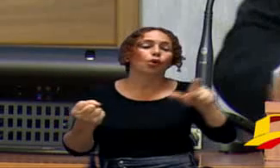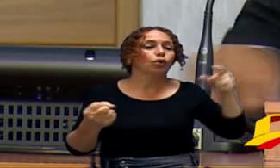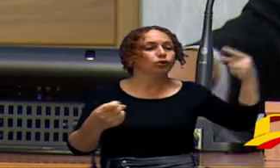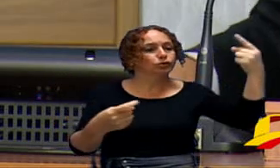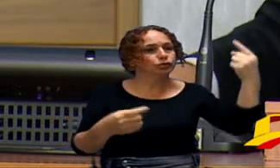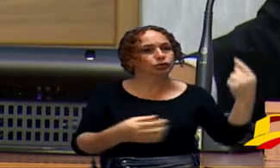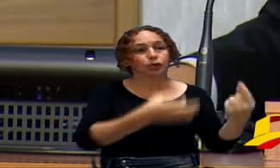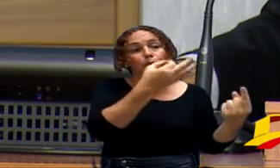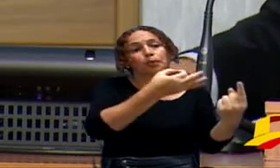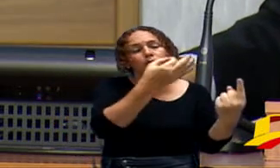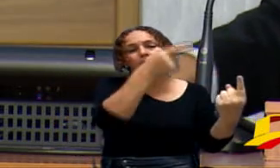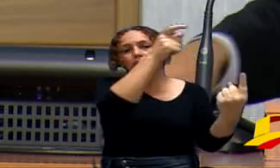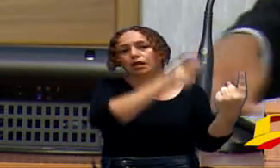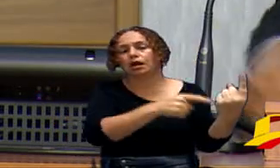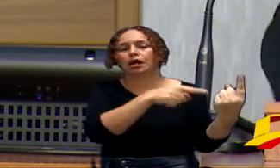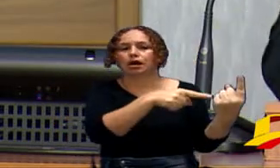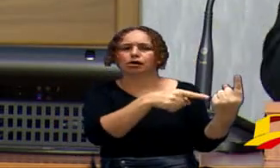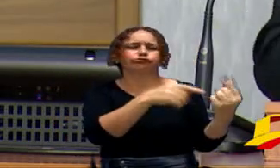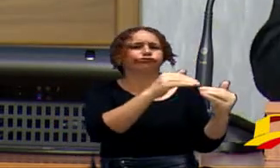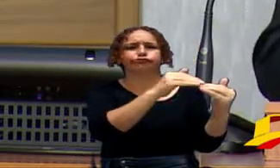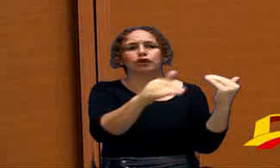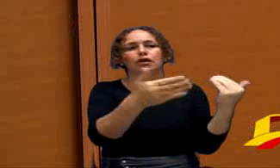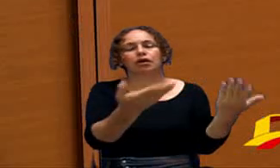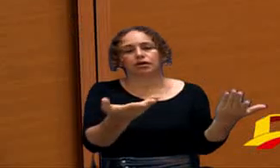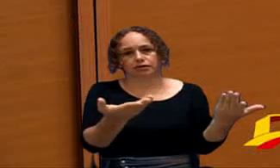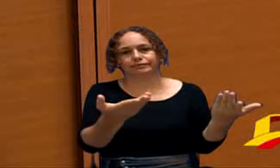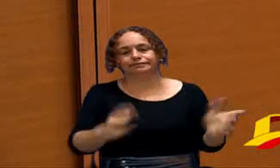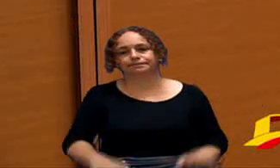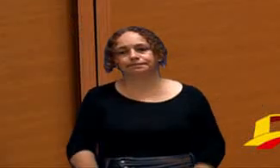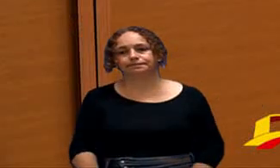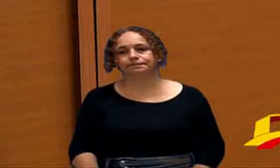Então, vamos para frente. Ana Vasconcelos, Anderson.